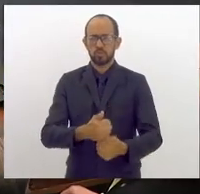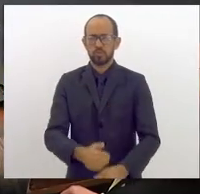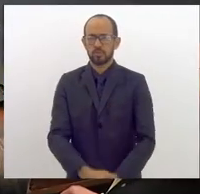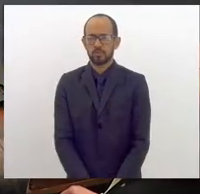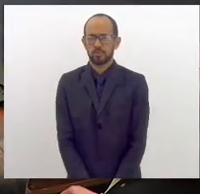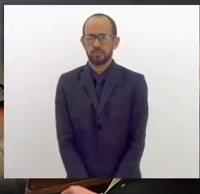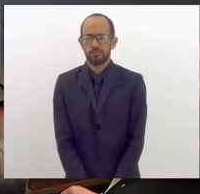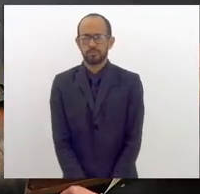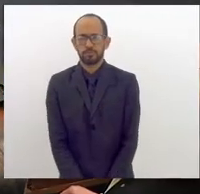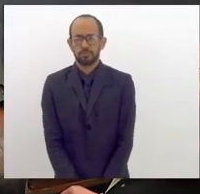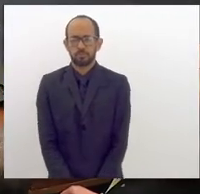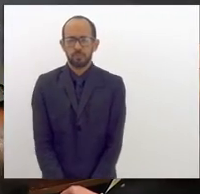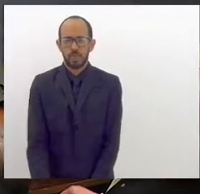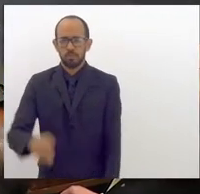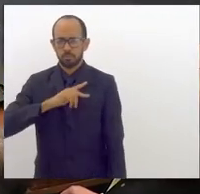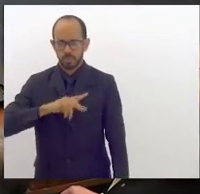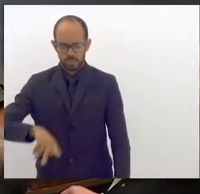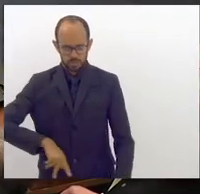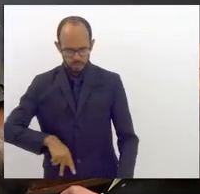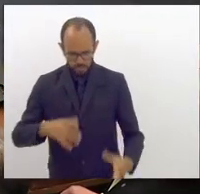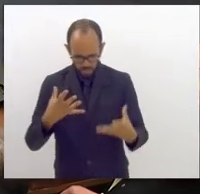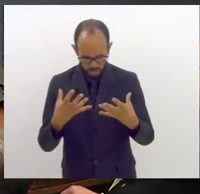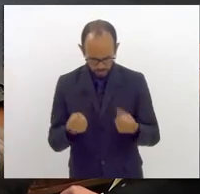que a presidência defere